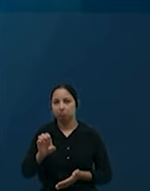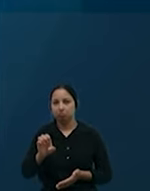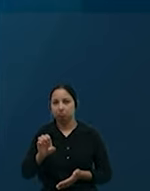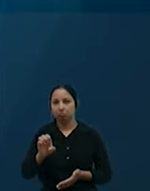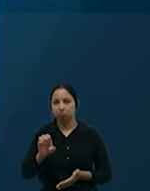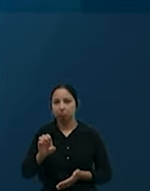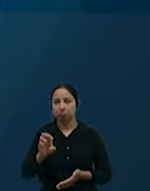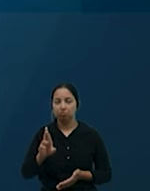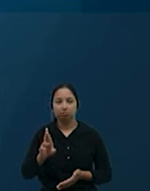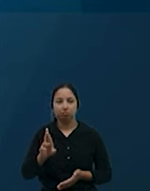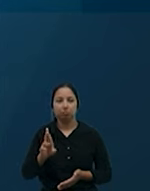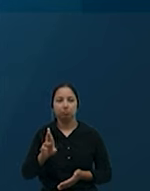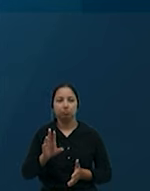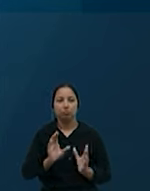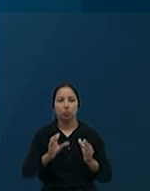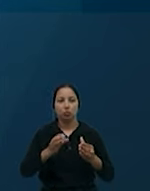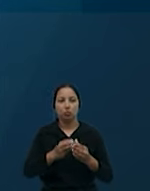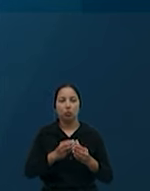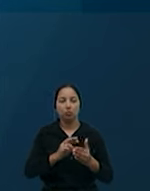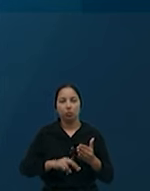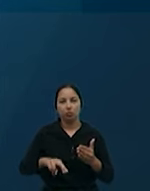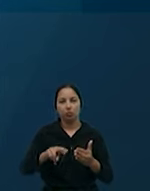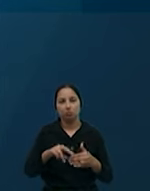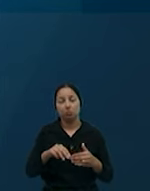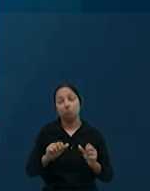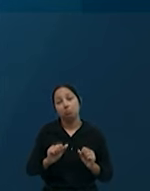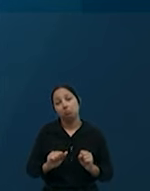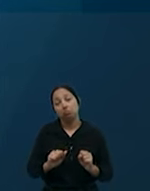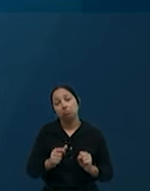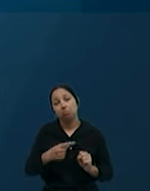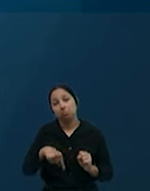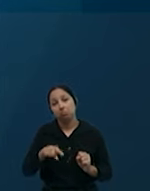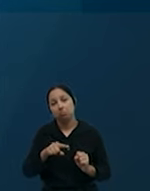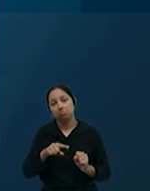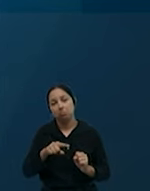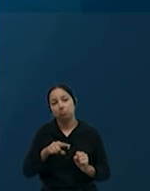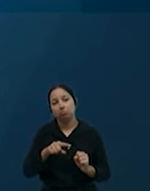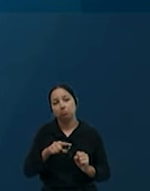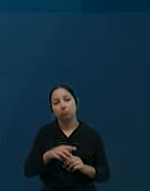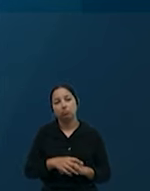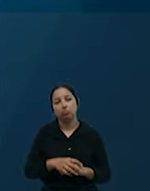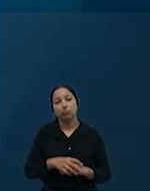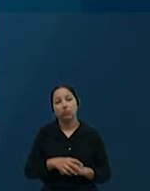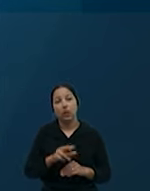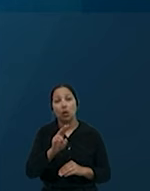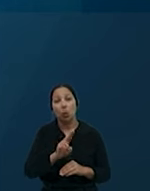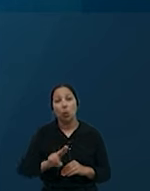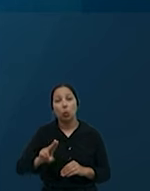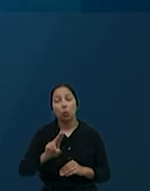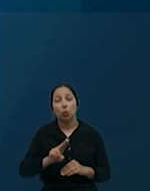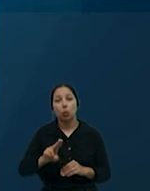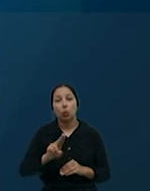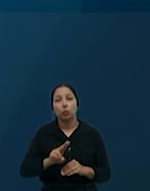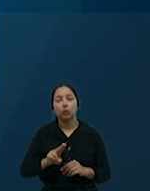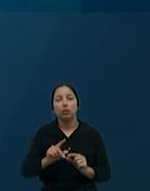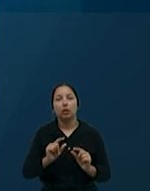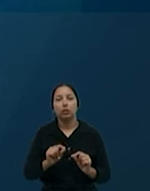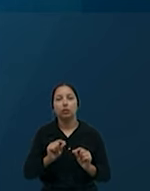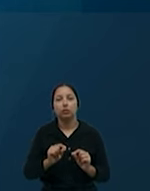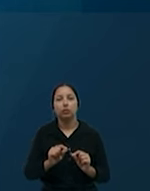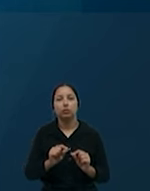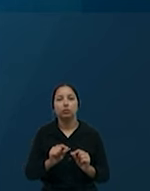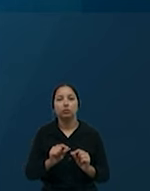em turma recursal, nós talvez devêssemos ter empregado naquela ocasião, se empregássemos esse mesmo